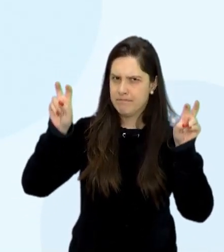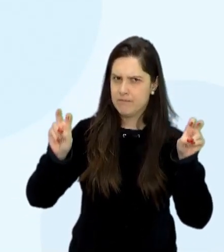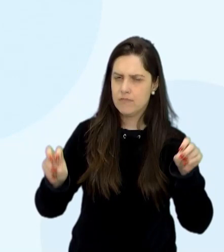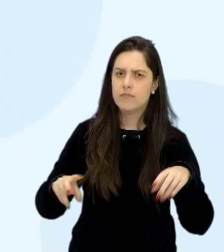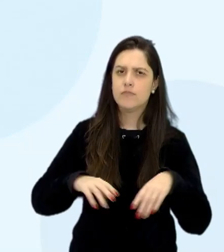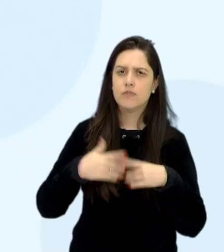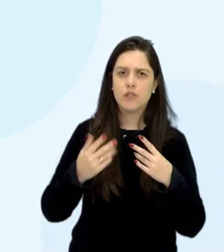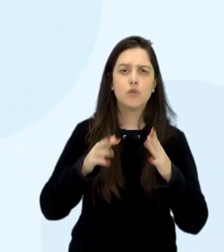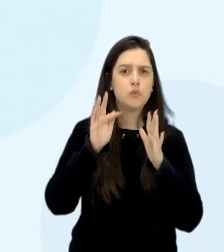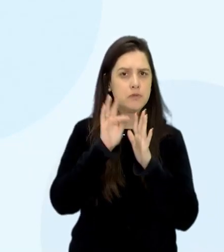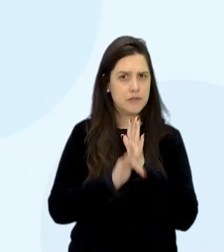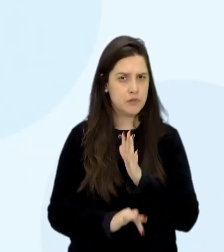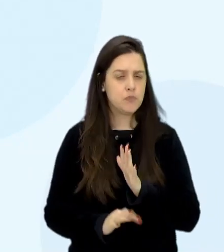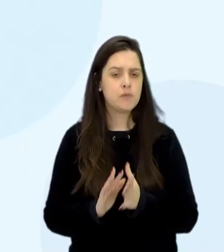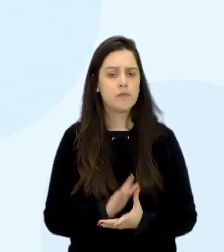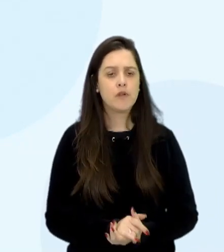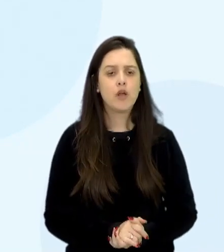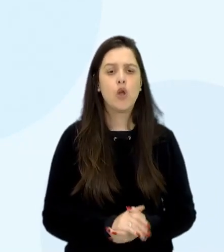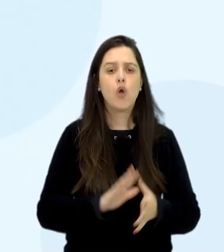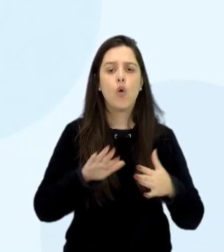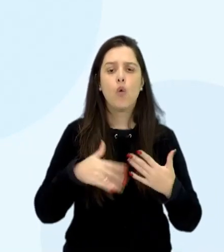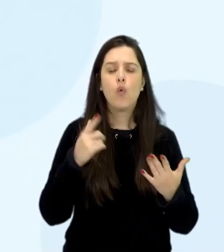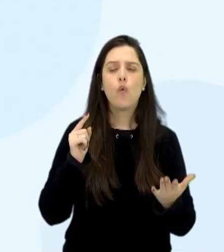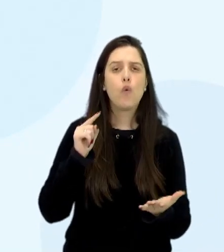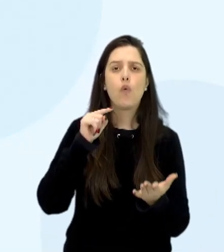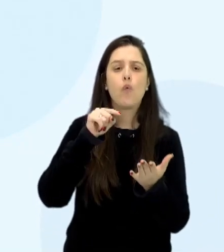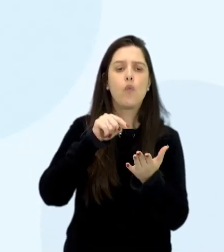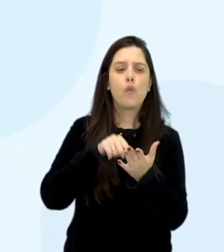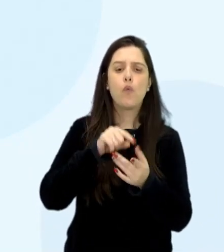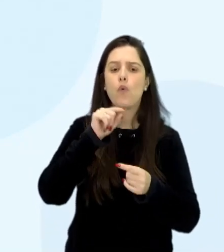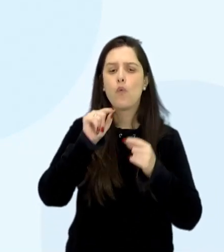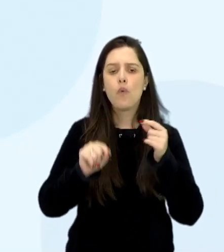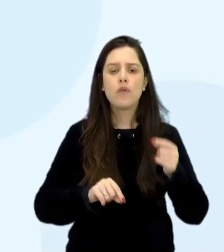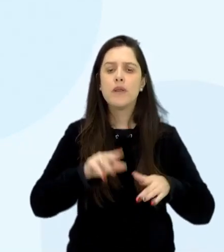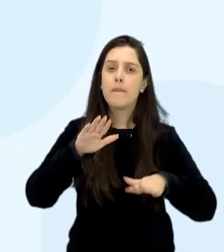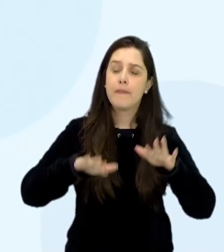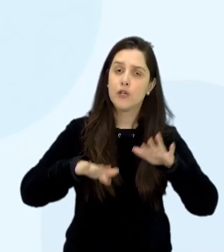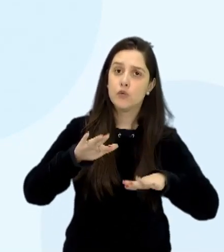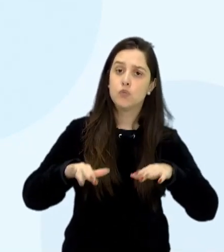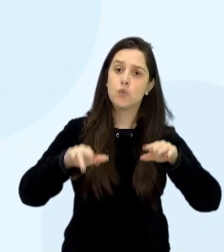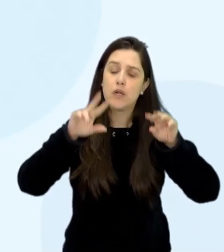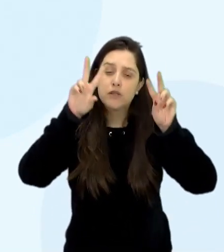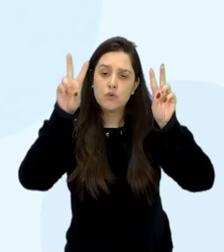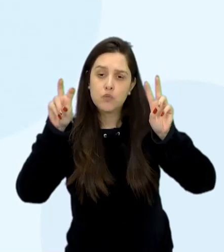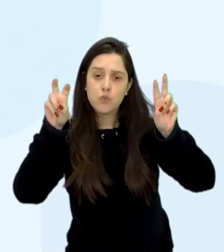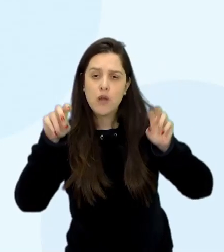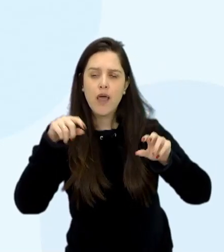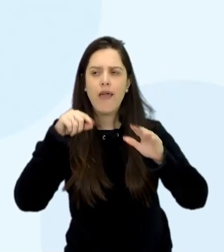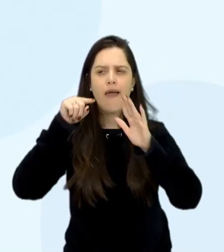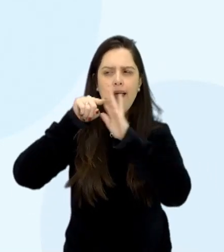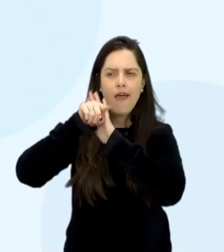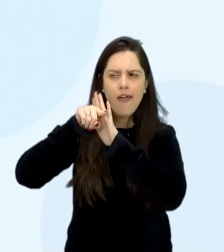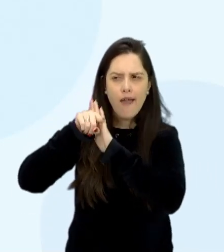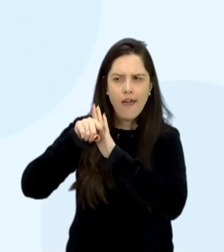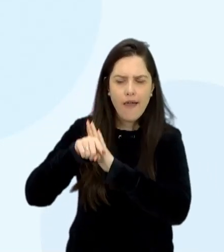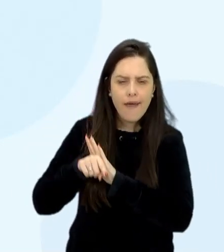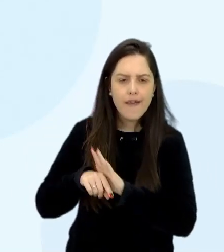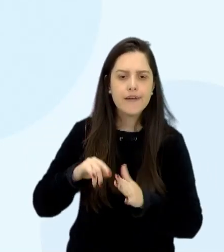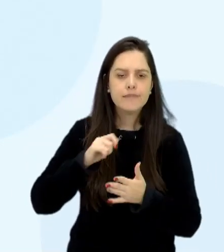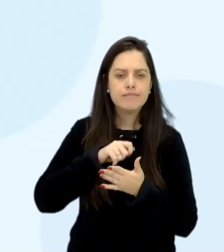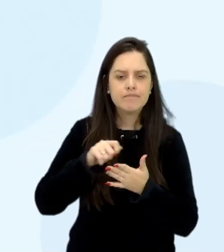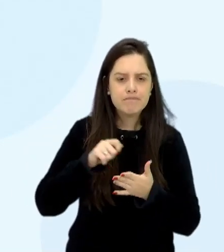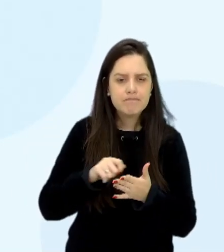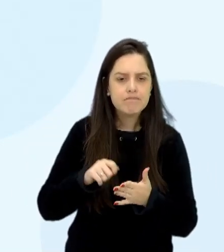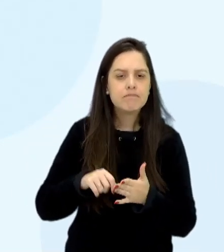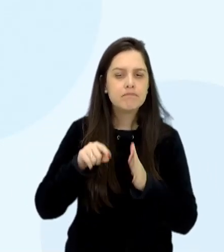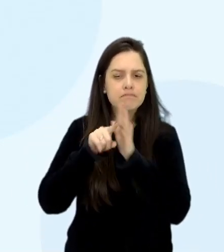trazem experimentos. Público-alvo: depende do assunto, eles serão investigados pelos pesquisadores e passados